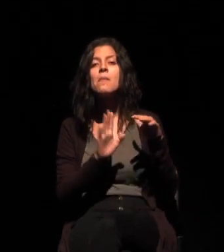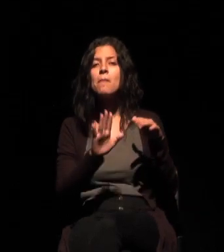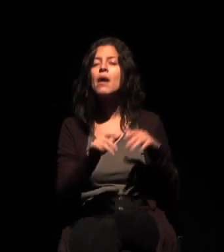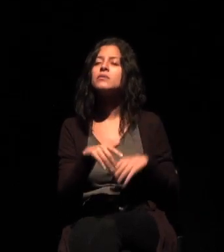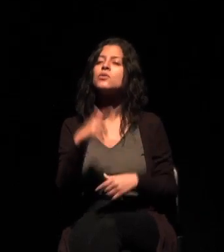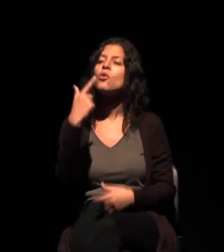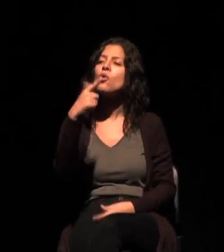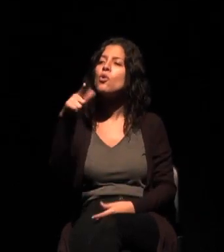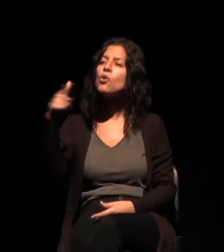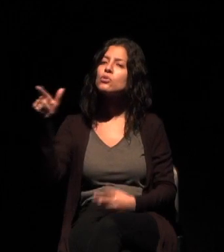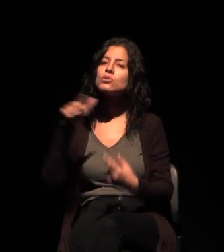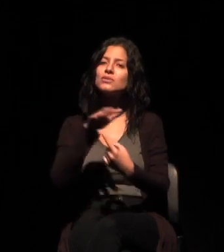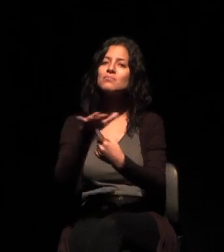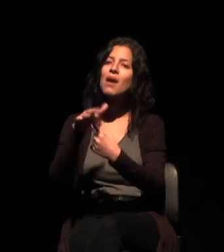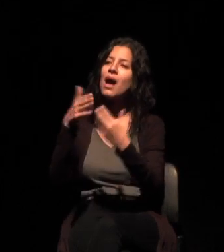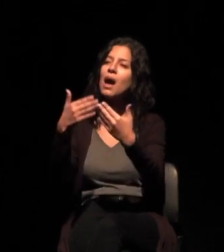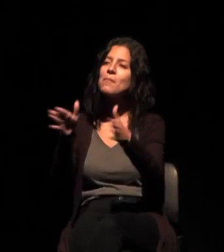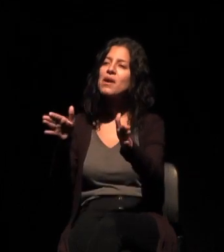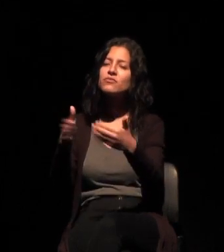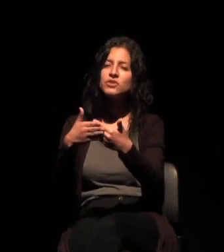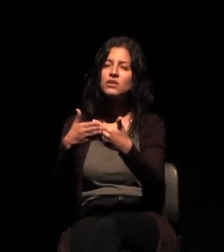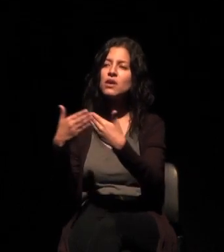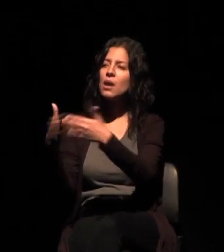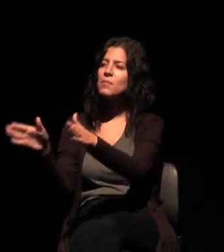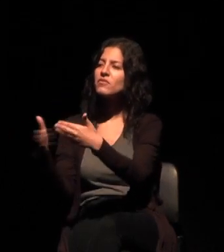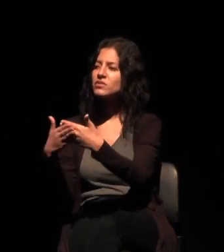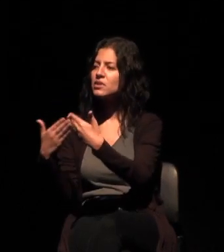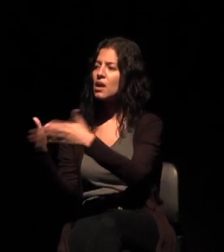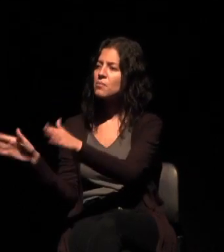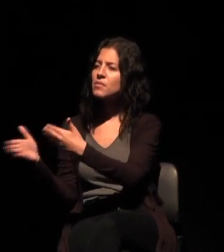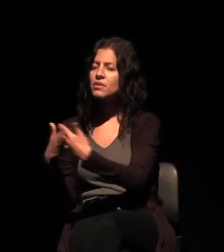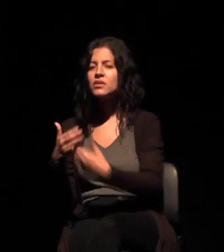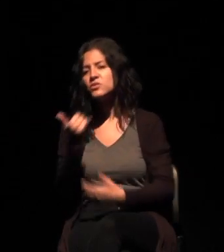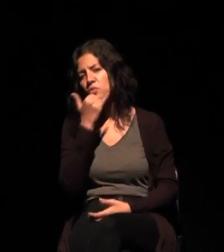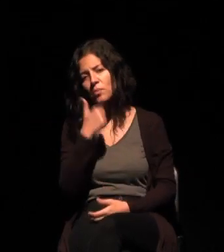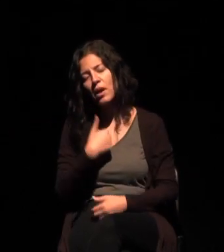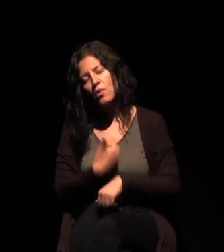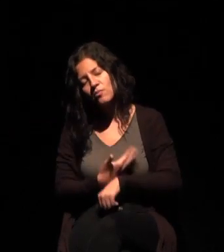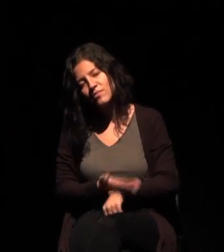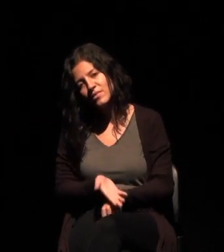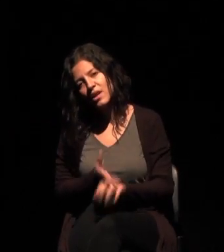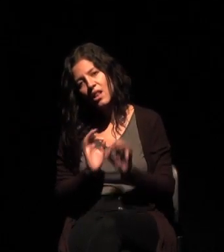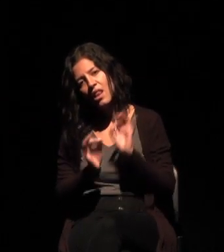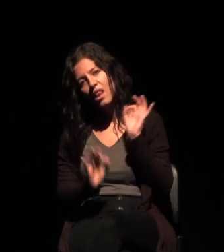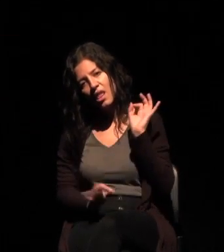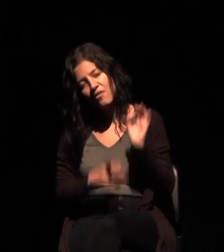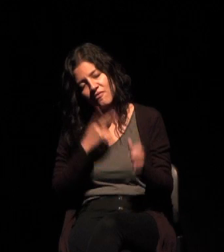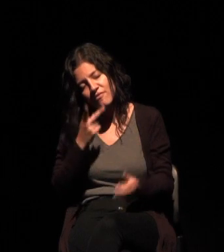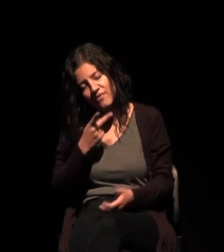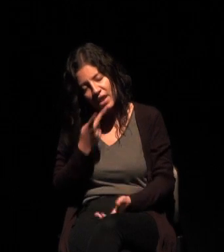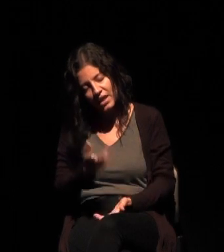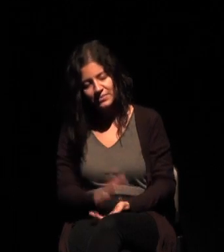parecem desaparecem muito obrigado e peço desculpa consistente de facto bastante a falar devagar